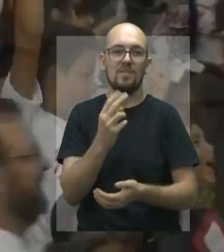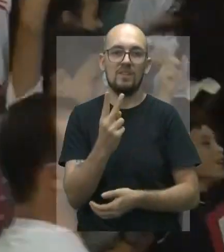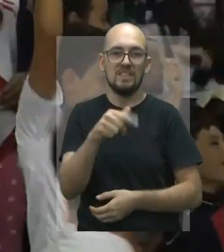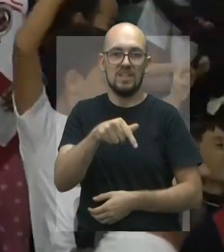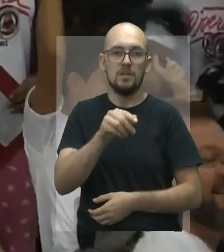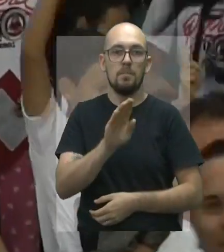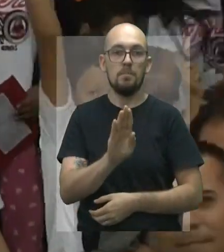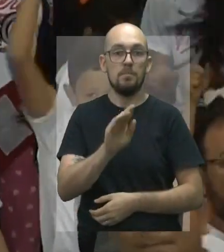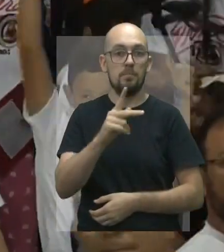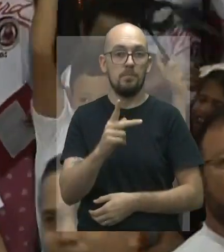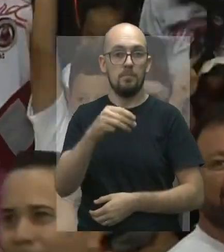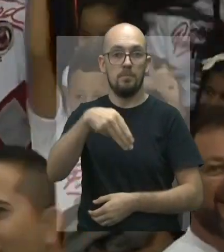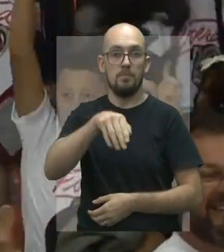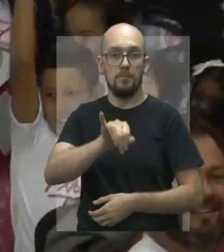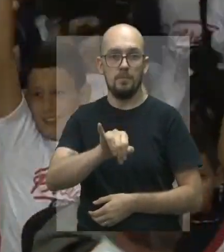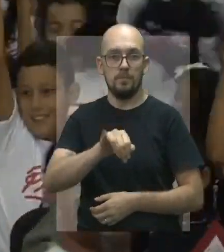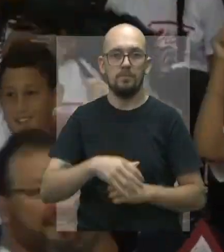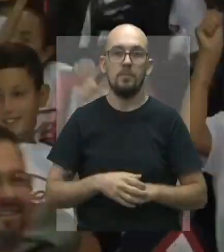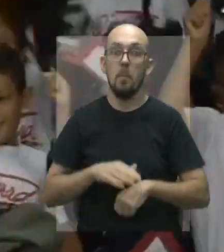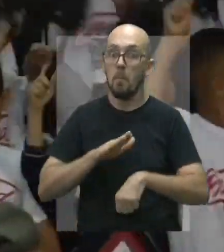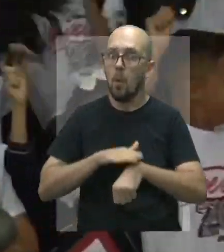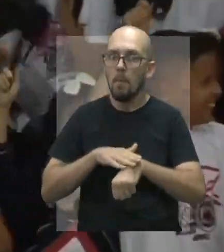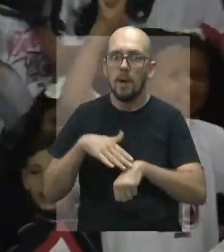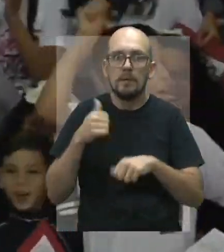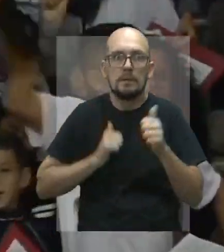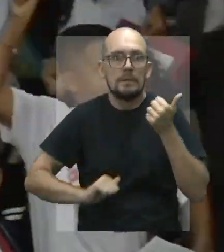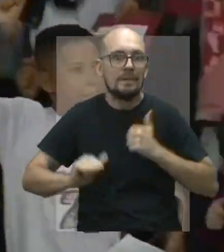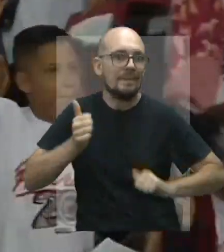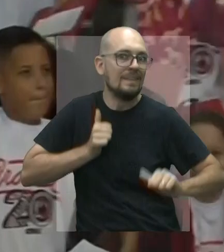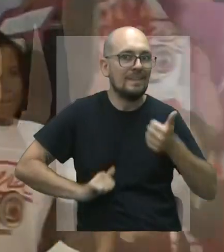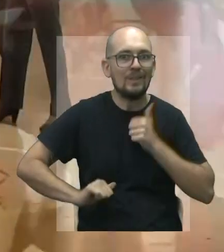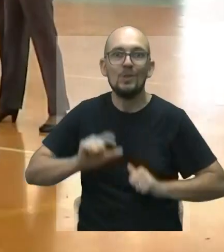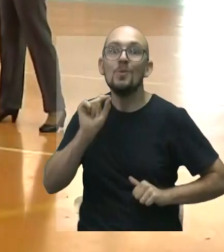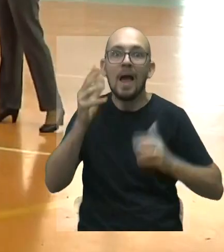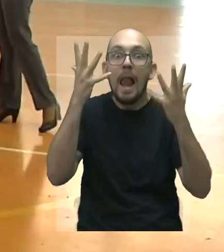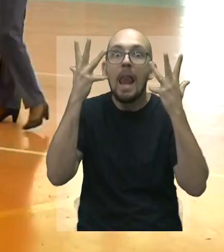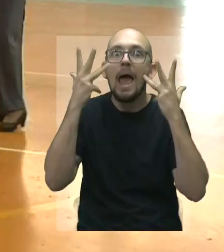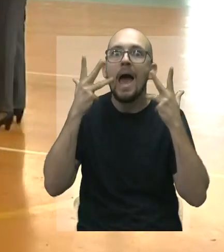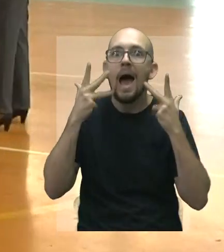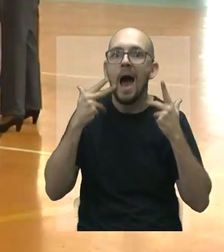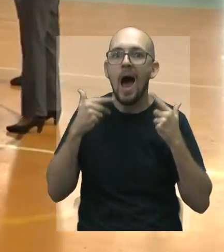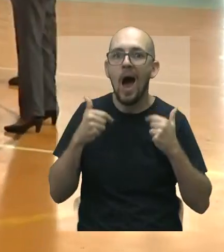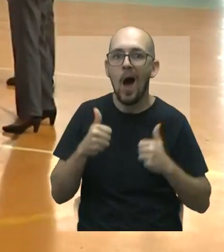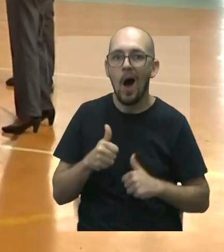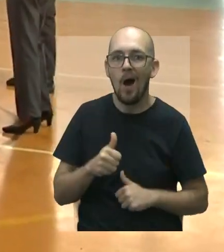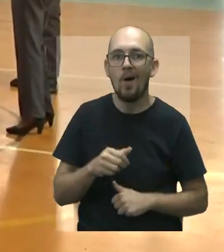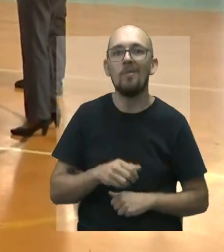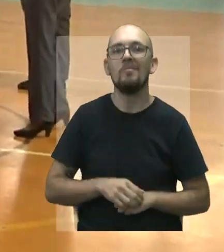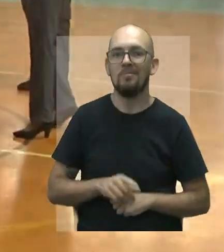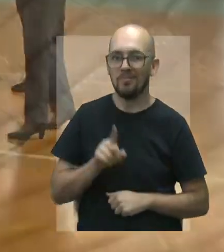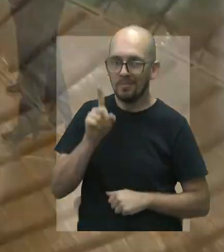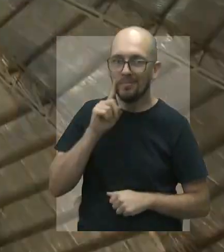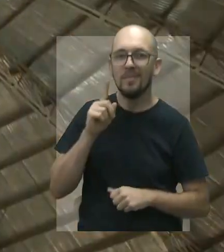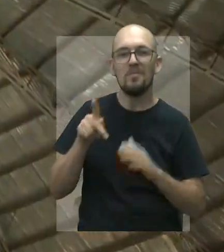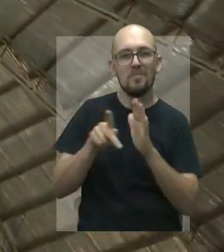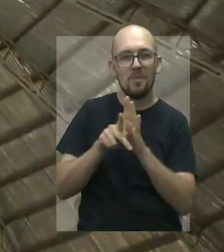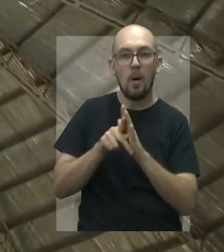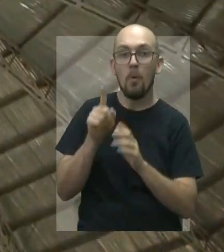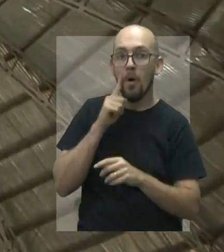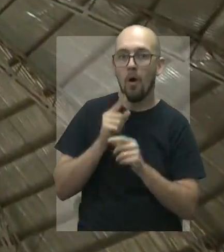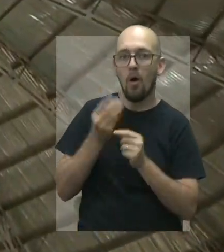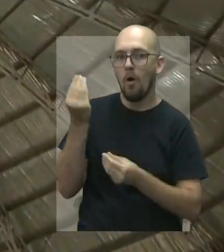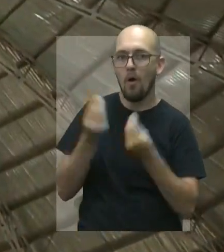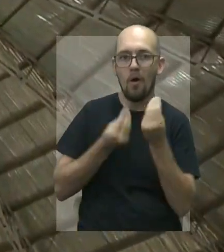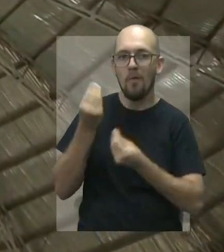O momento mais esperado pela criançada foi a participação do Leão Der, o mascote do Proerd. Ele desceu